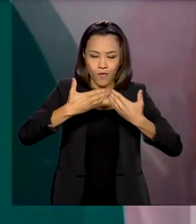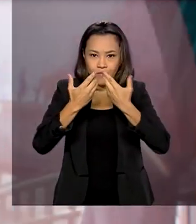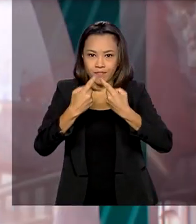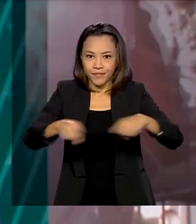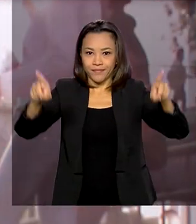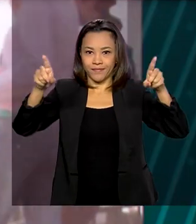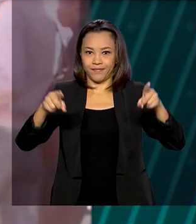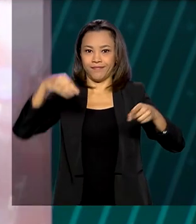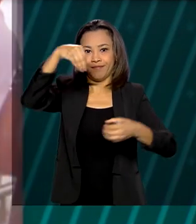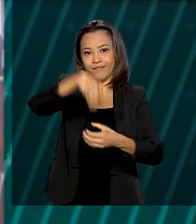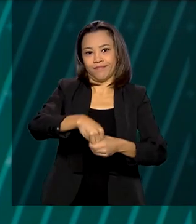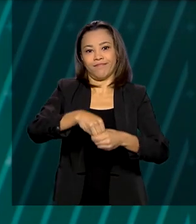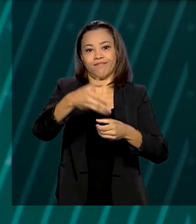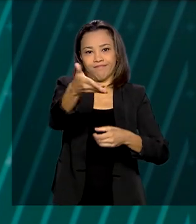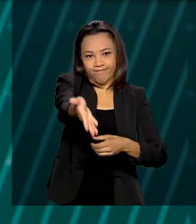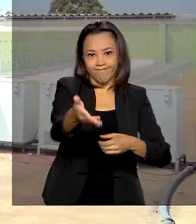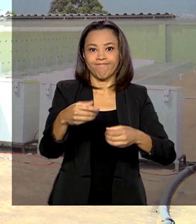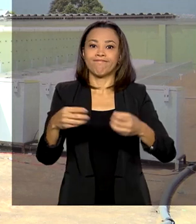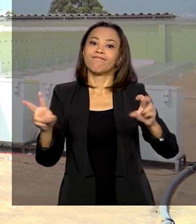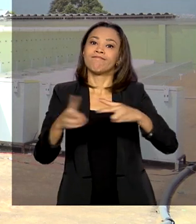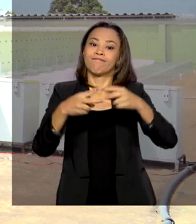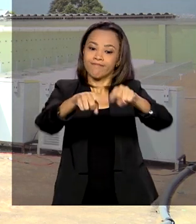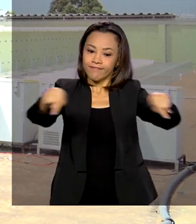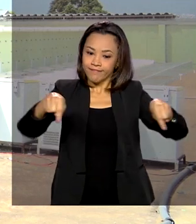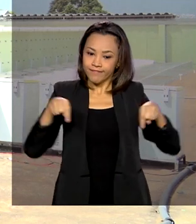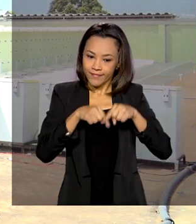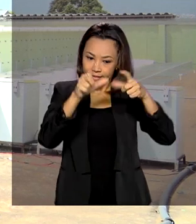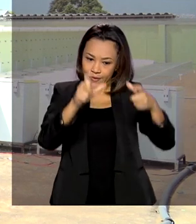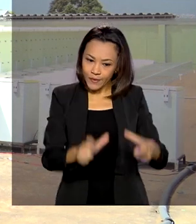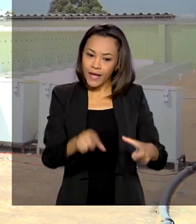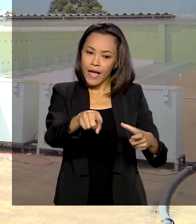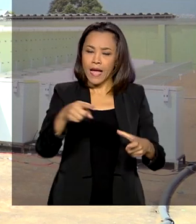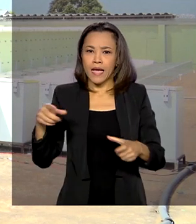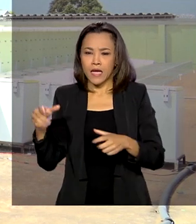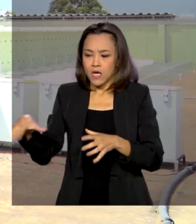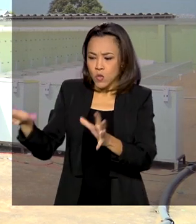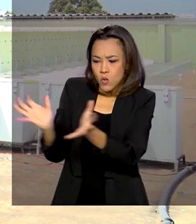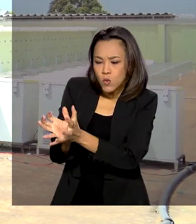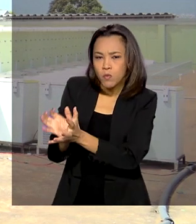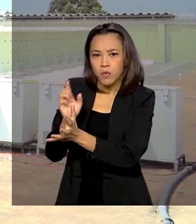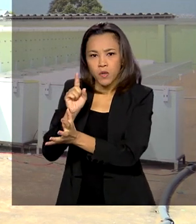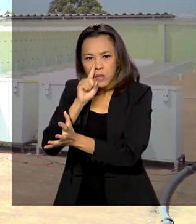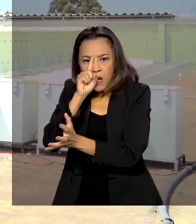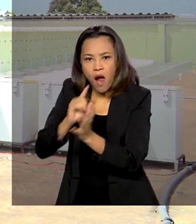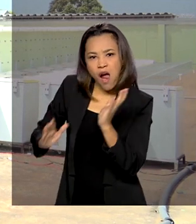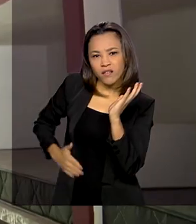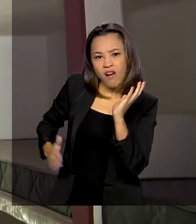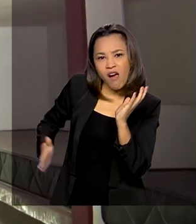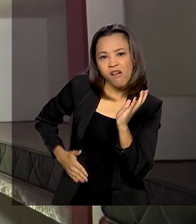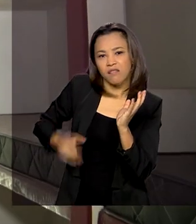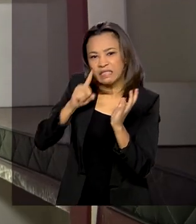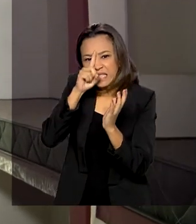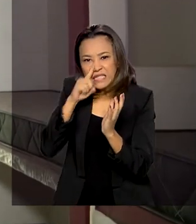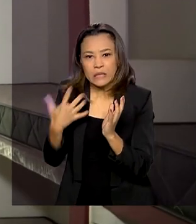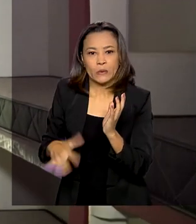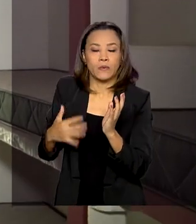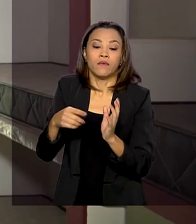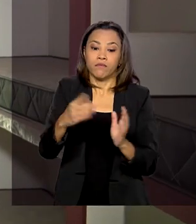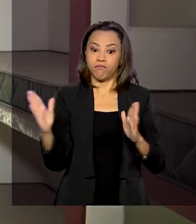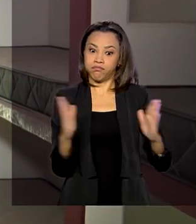penitenciária central do Estado o local será destinado aos presos mais perigosos a obra foi concluída em